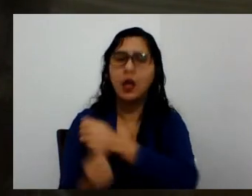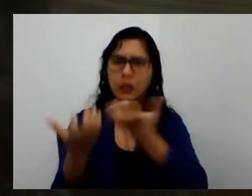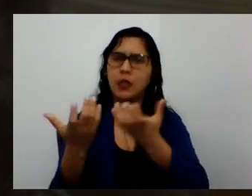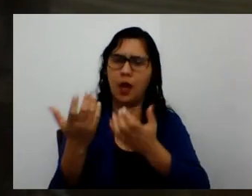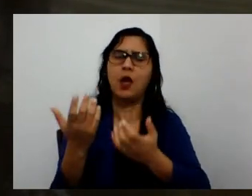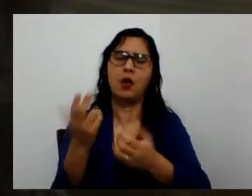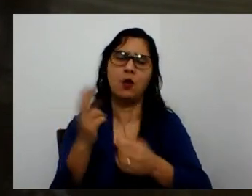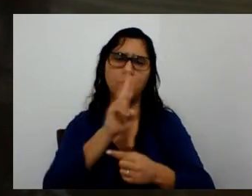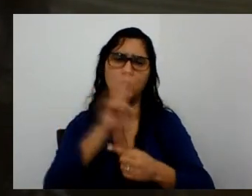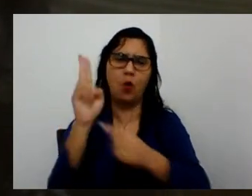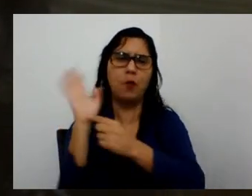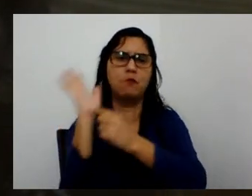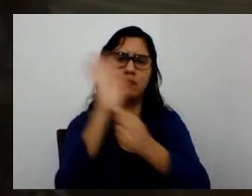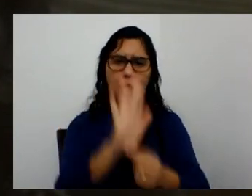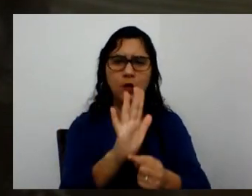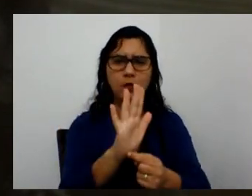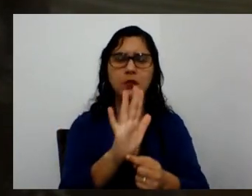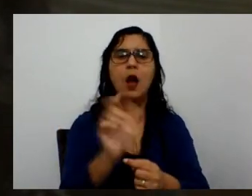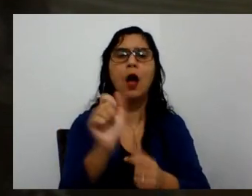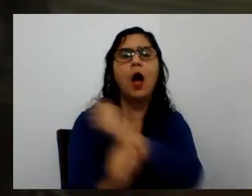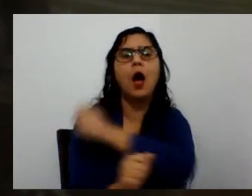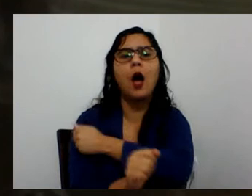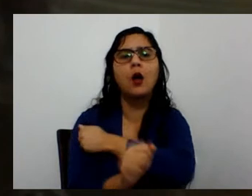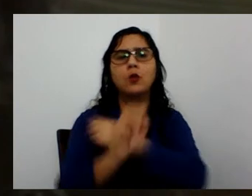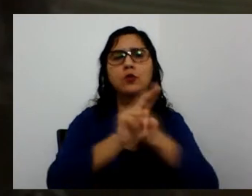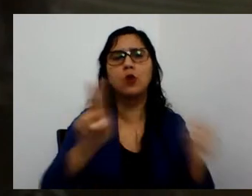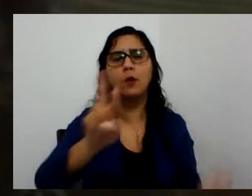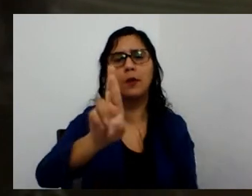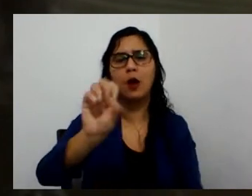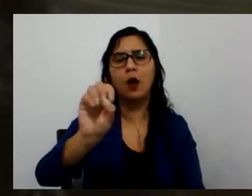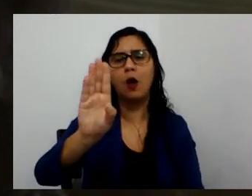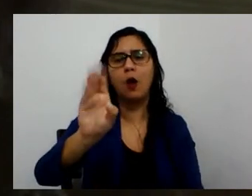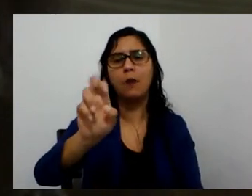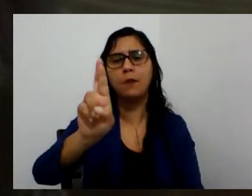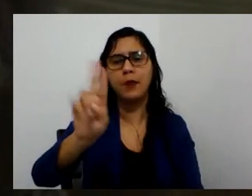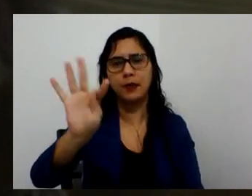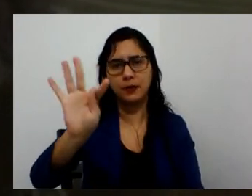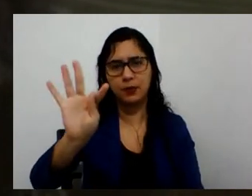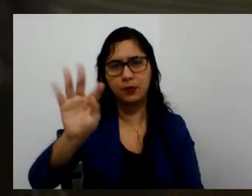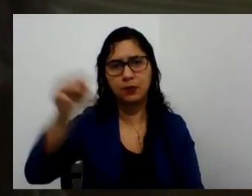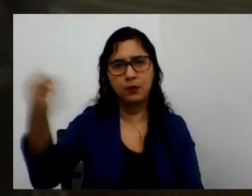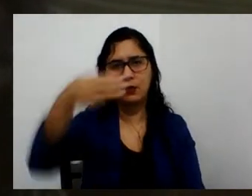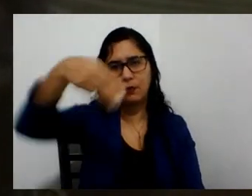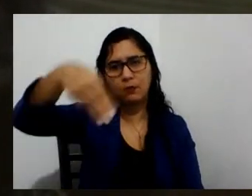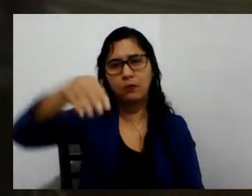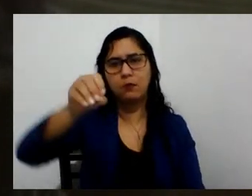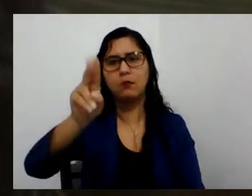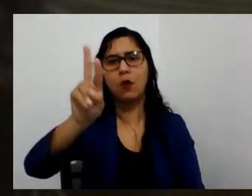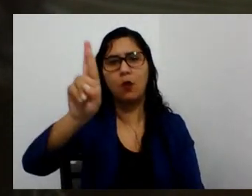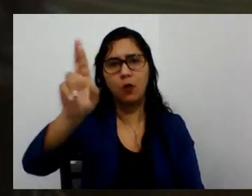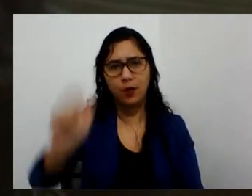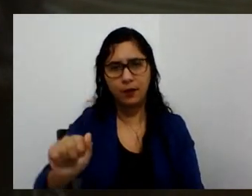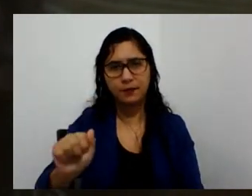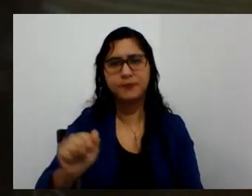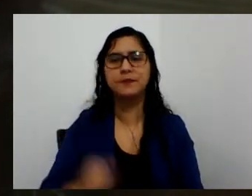ser identificado, o nome do discente é Robert Moura Sena Gomes. Vou colar a pergunta aqui no